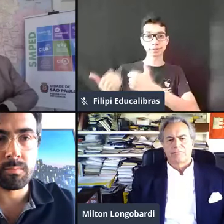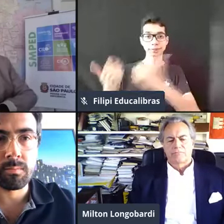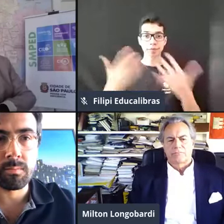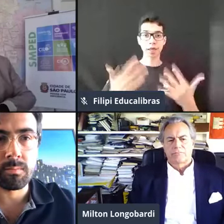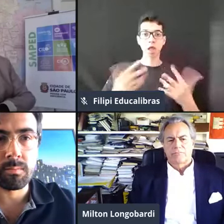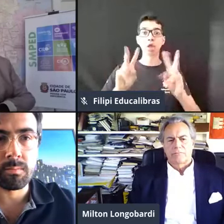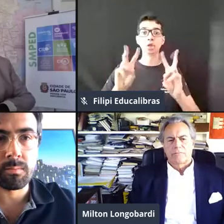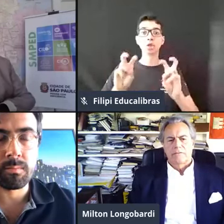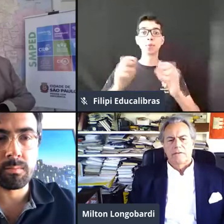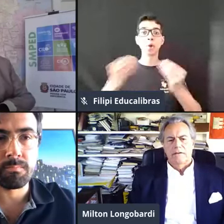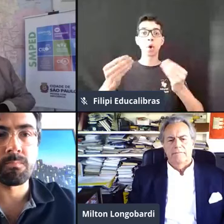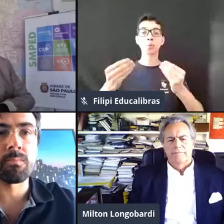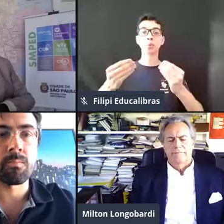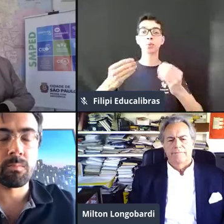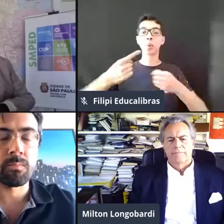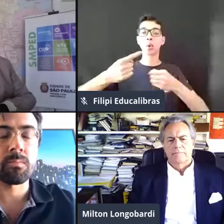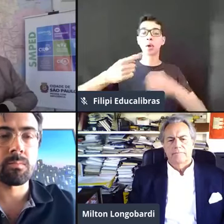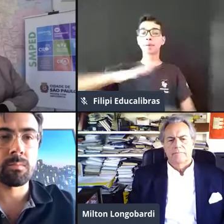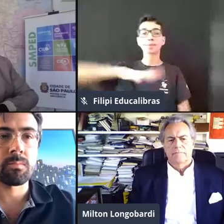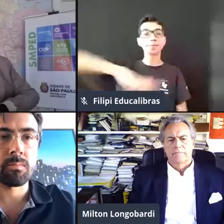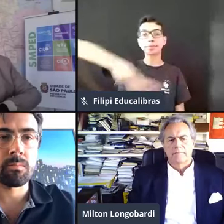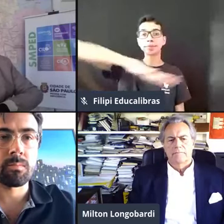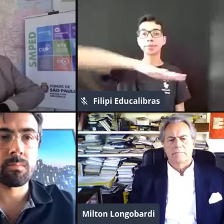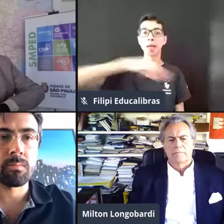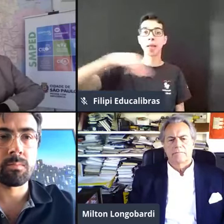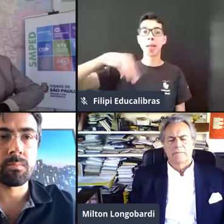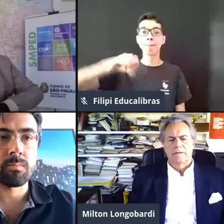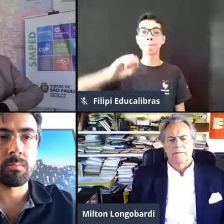urbana, né? Você